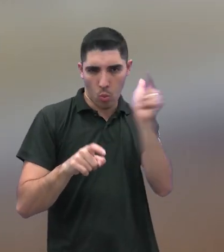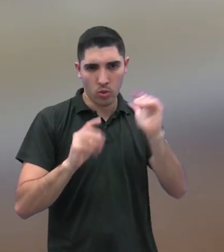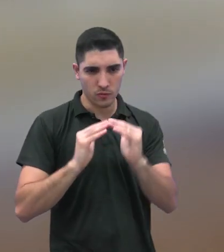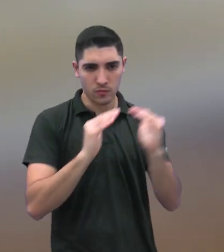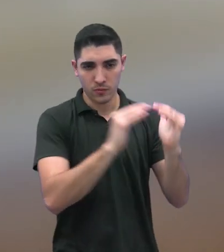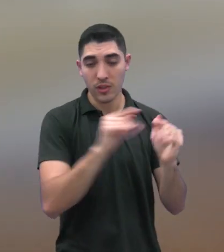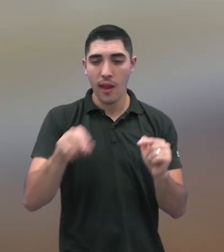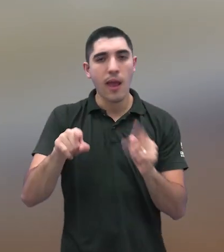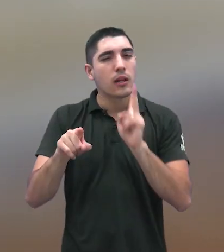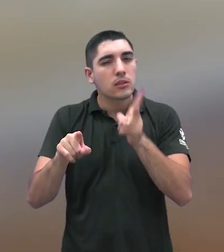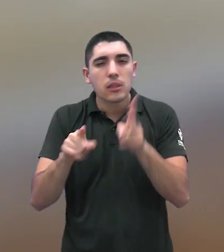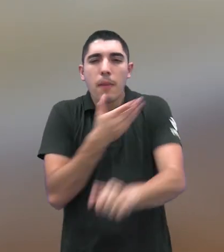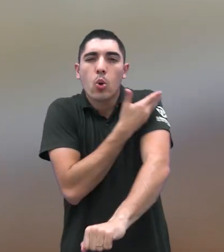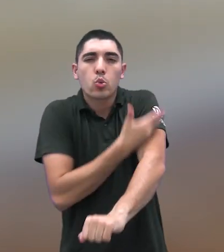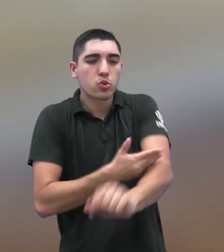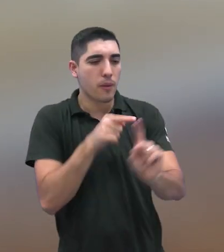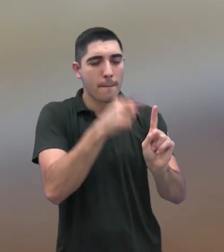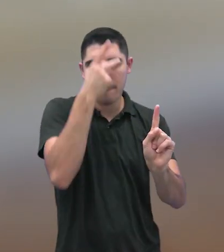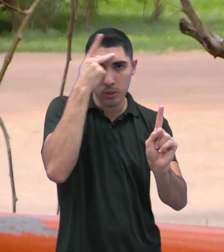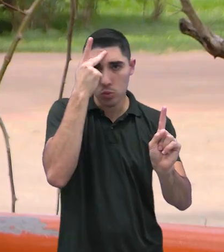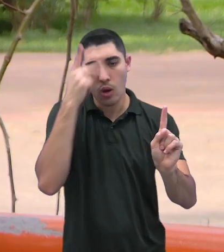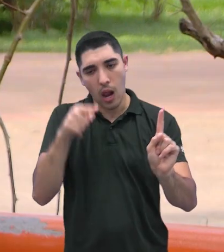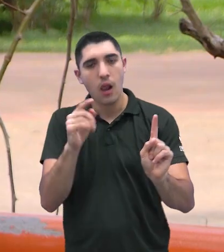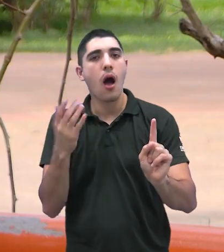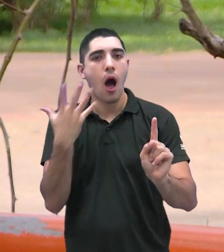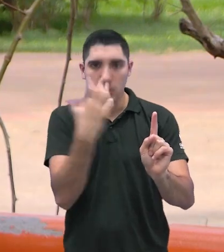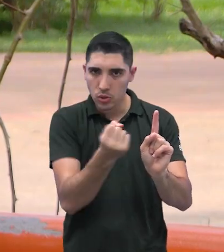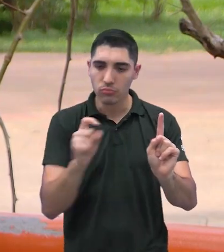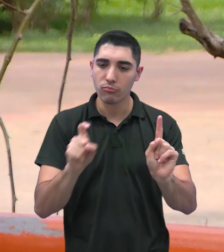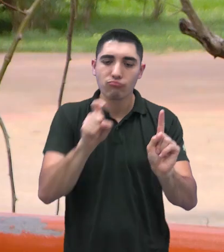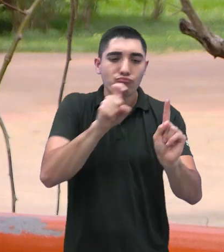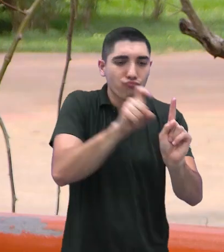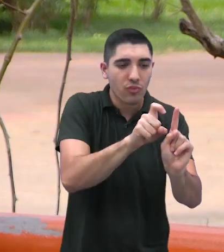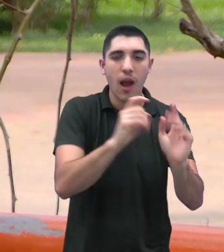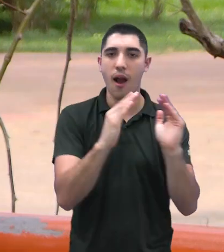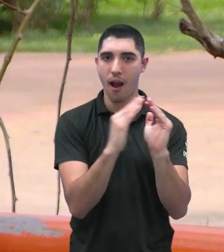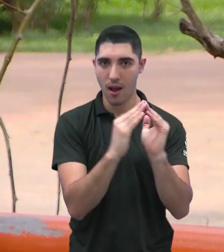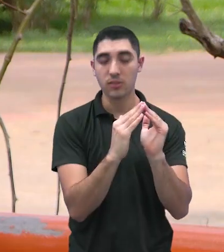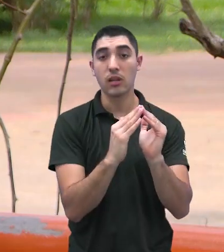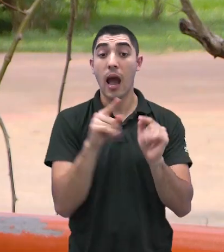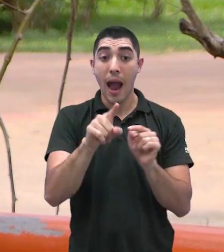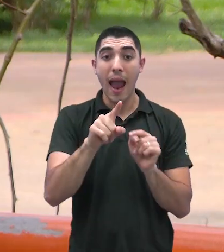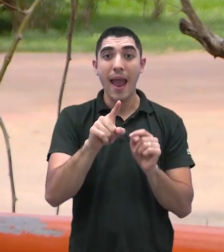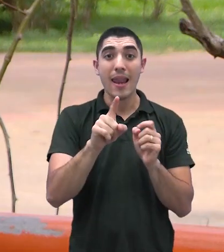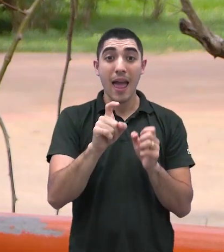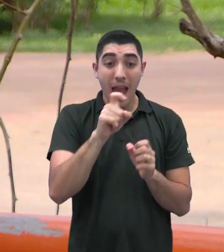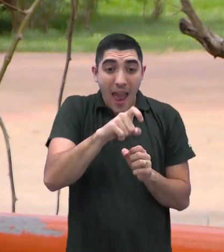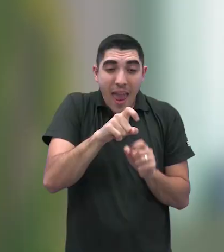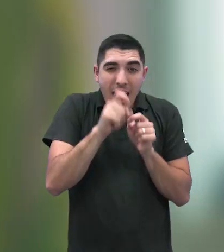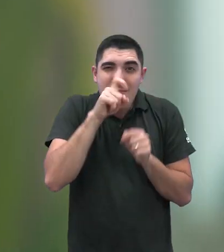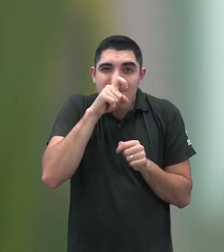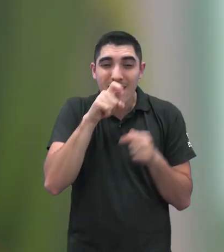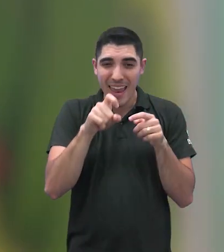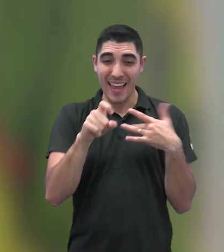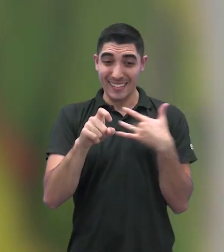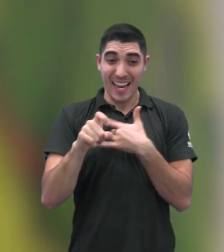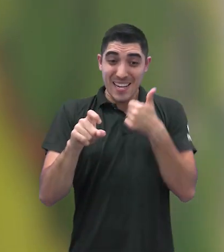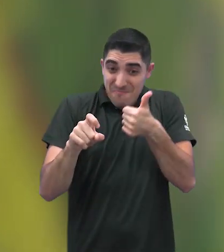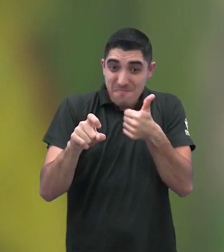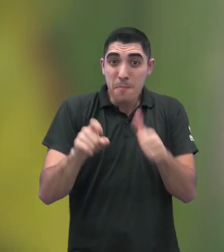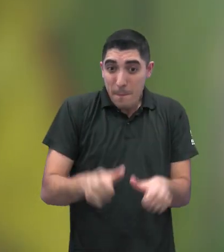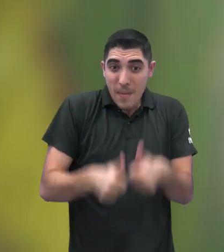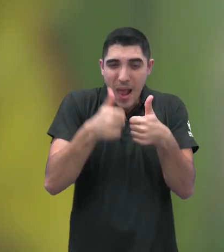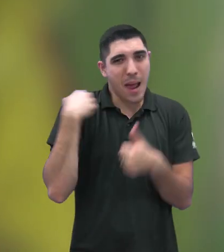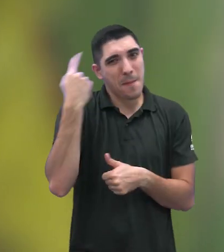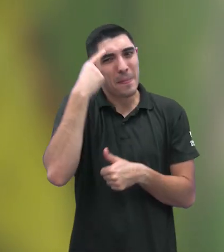aqui, porque ela confia demais, assim. Sim. Foi cuidada, tomou remédio. Aí ela ficando boa, ela já queria sair. E a gente pensou, como que a